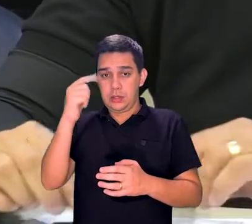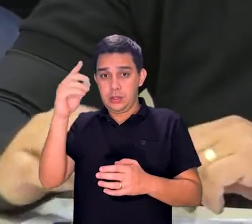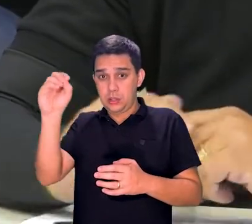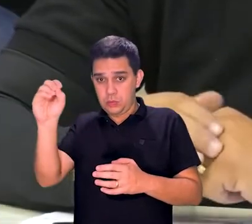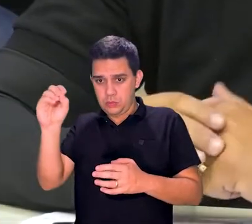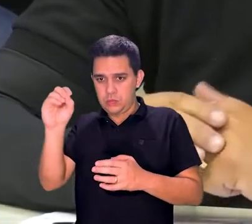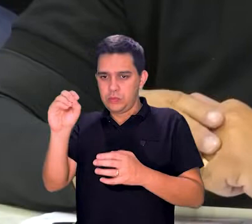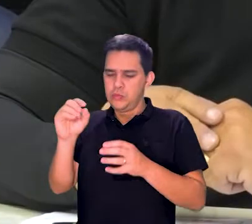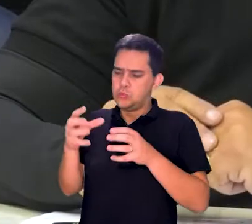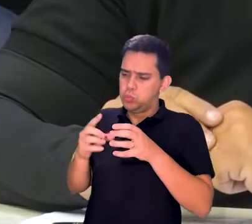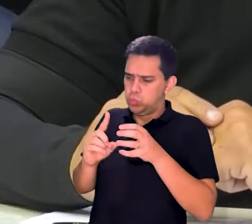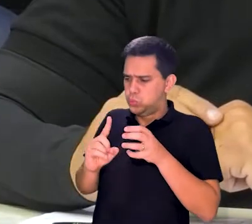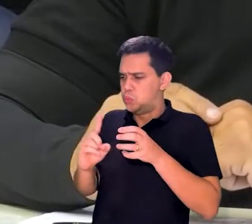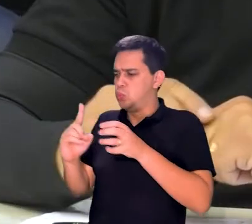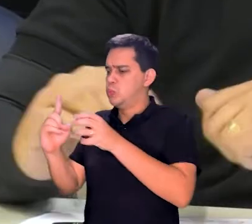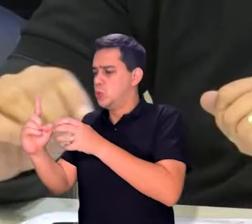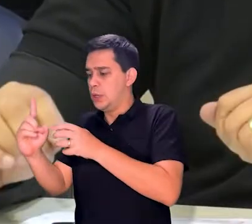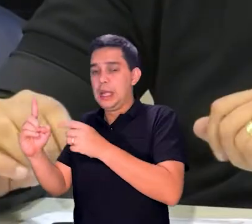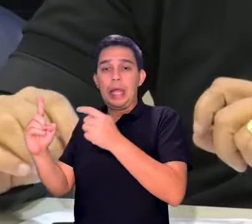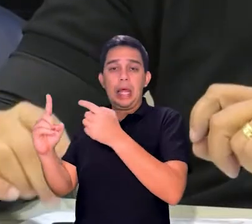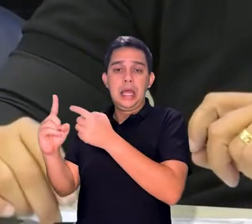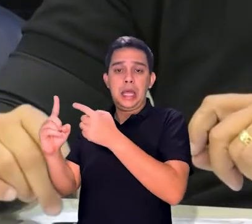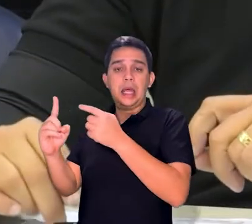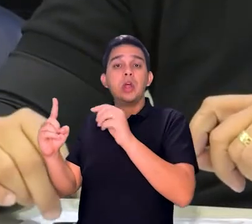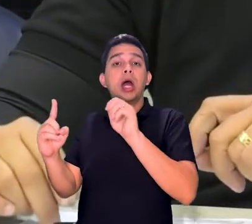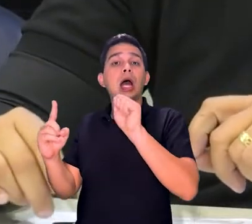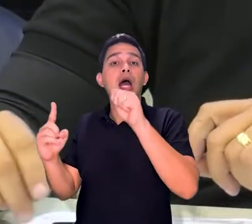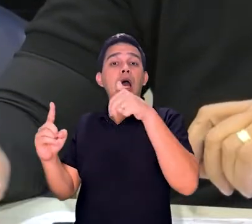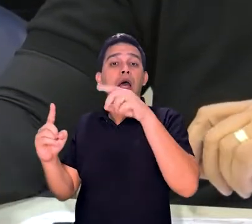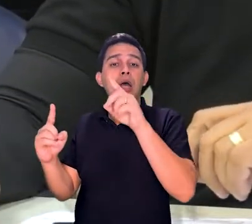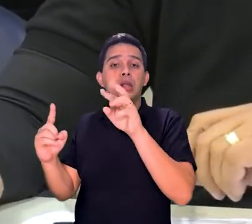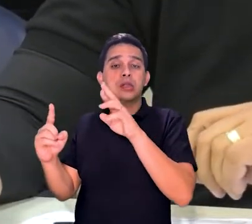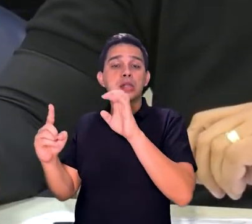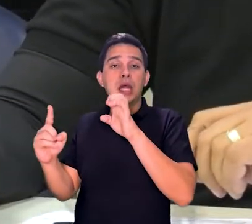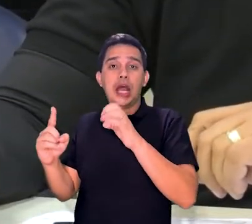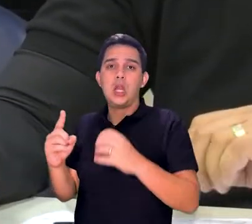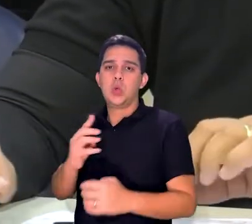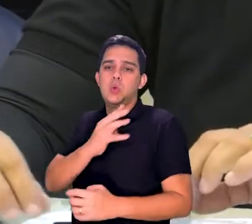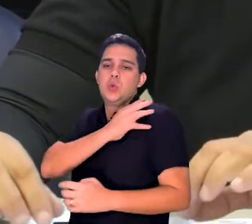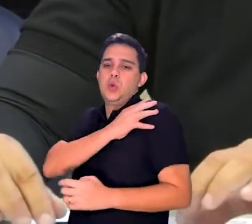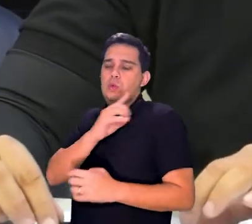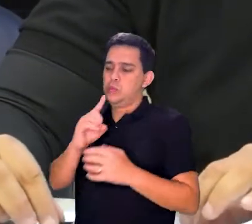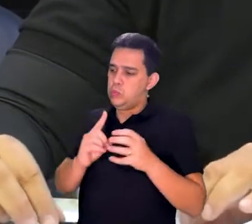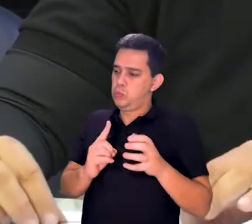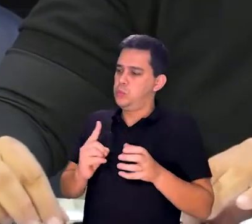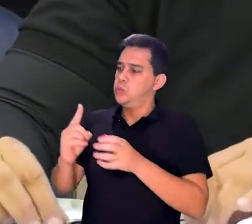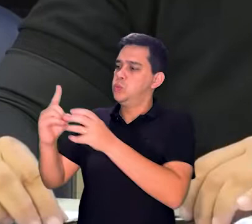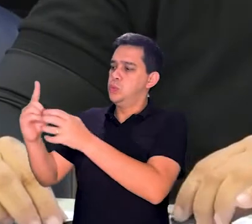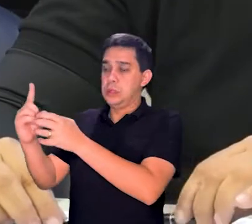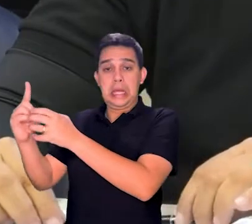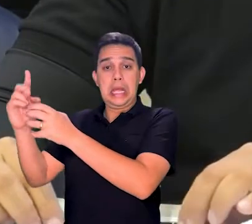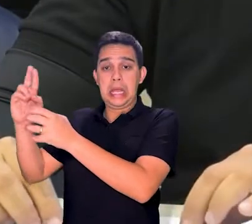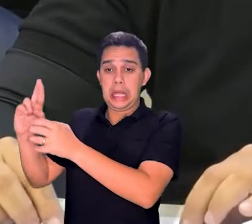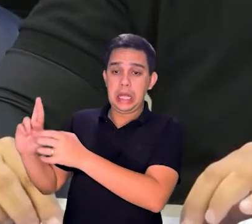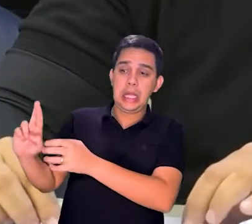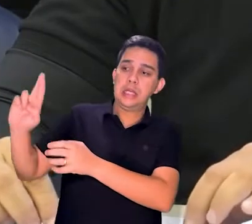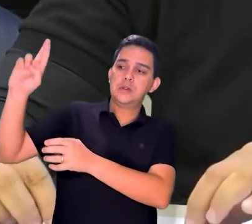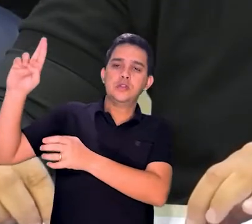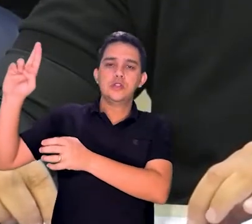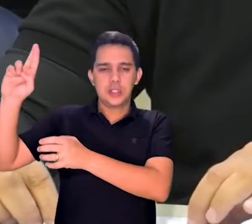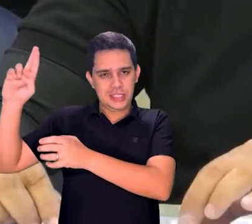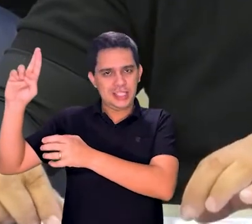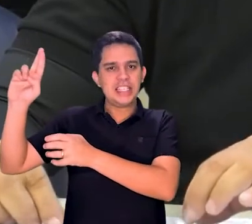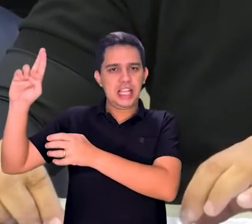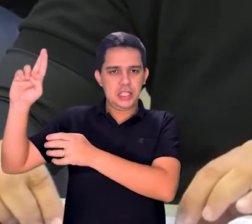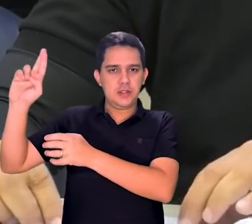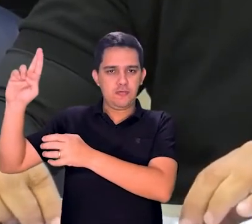André, que assume o batalhão, o 21º Batalhão, o Batalhão de São João de Meriti, e ele chama esses policiais para